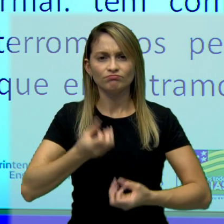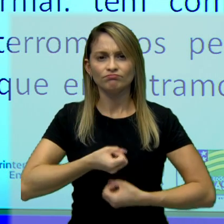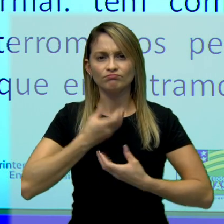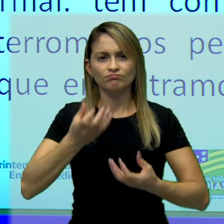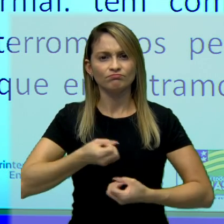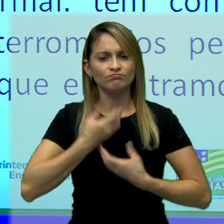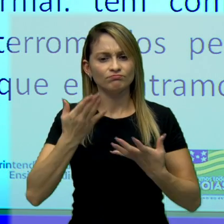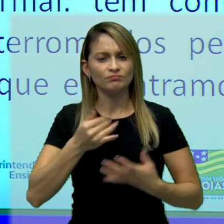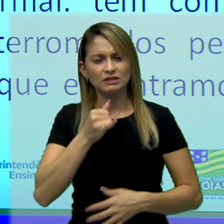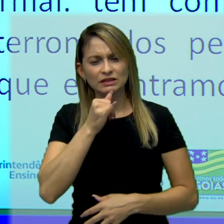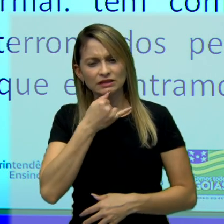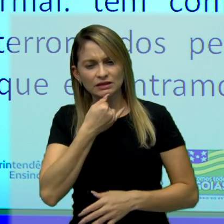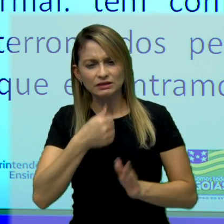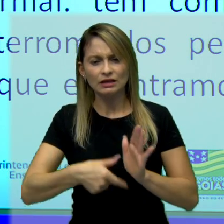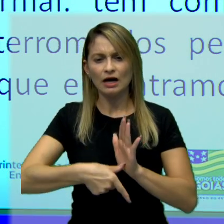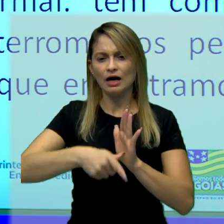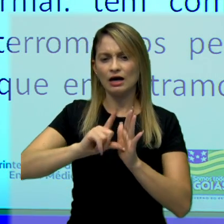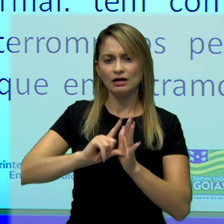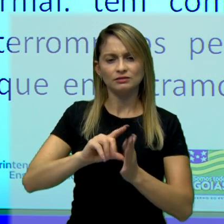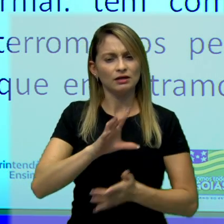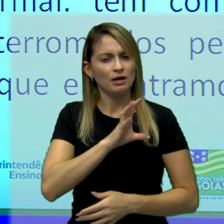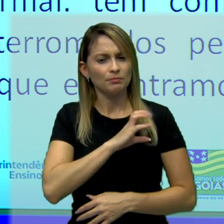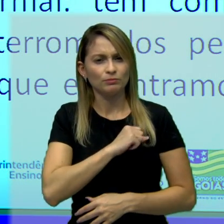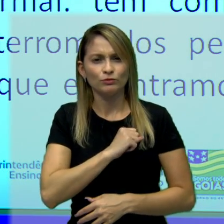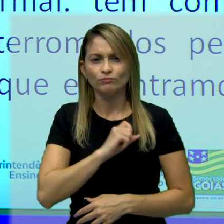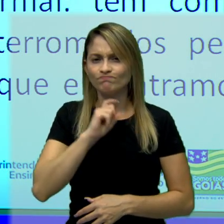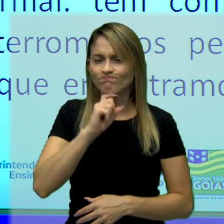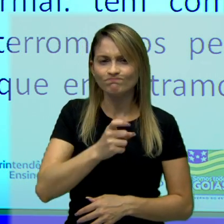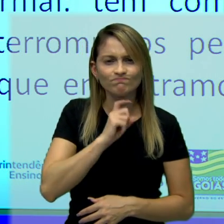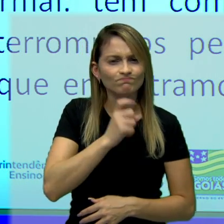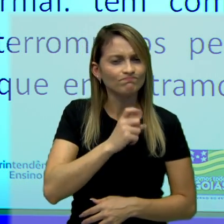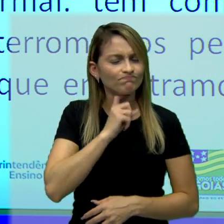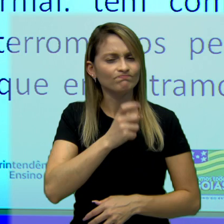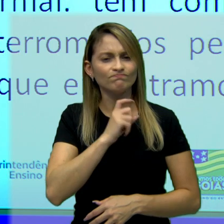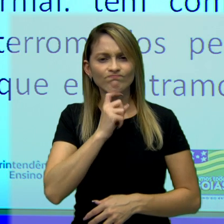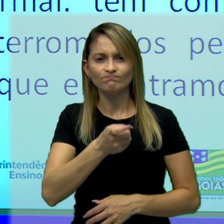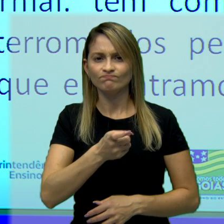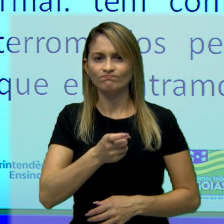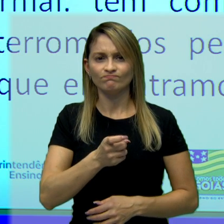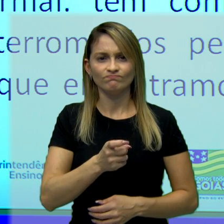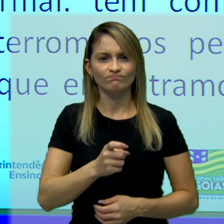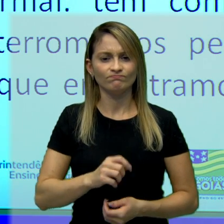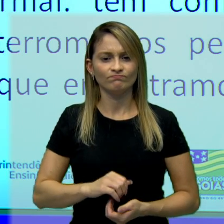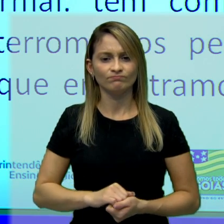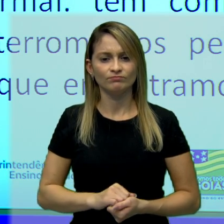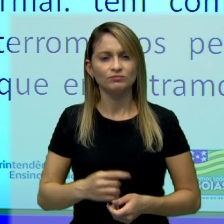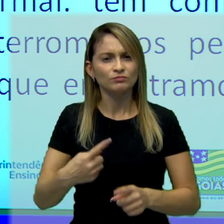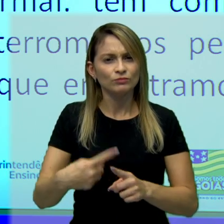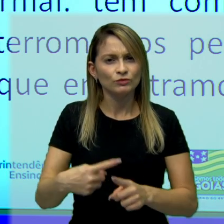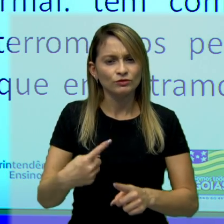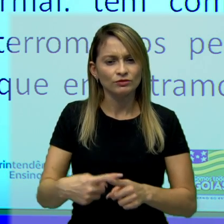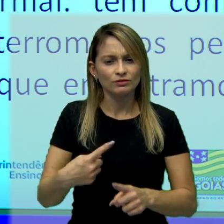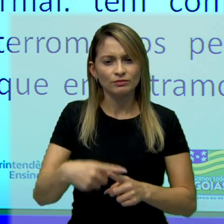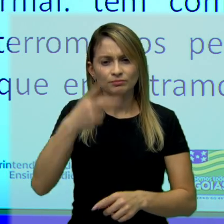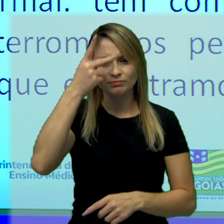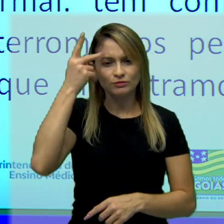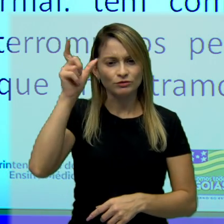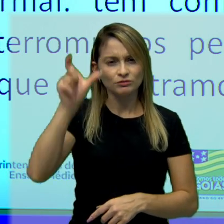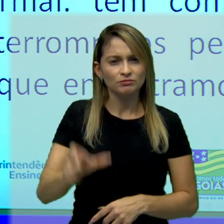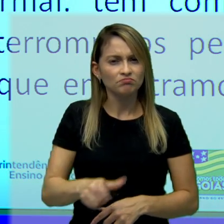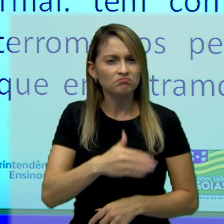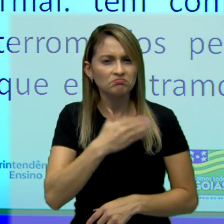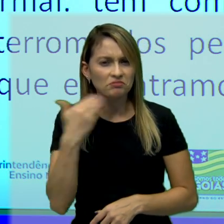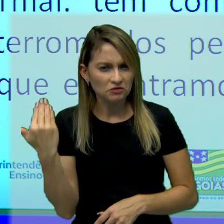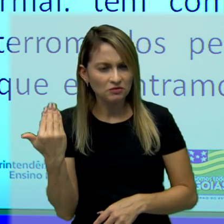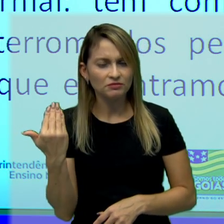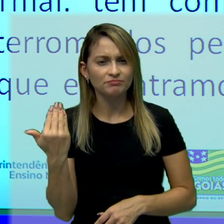essa expressão de desencanto diante da impossibilidade da realização amorosa. Até porque o ser